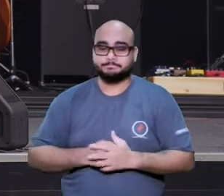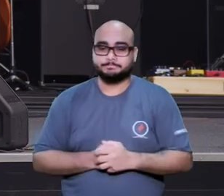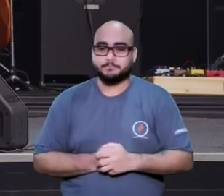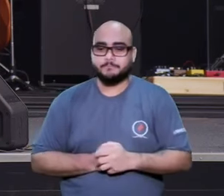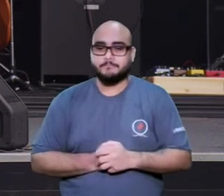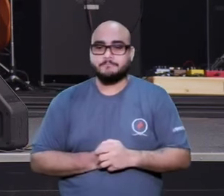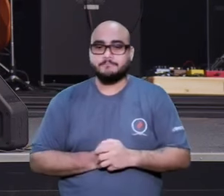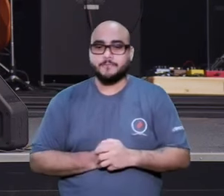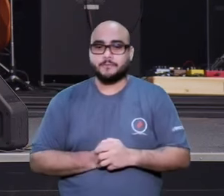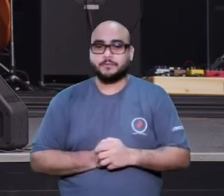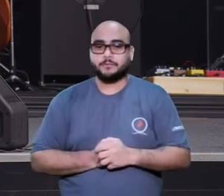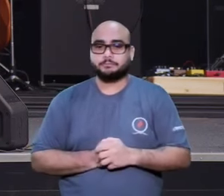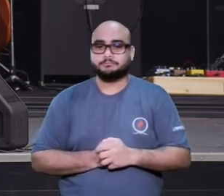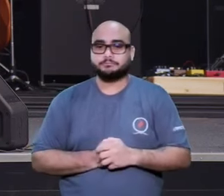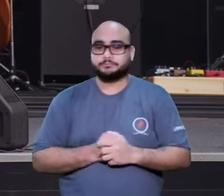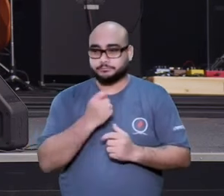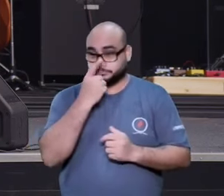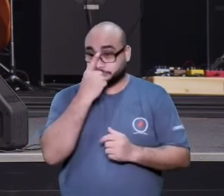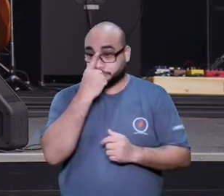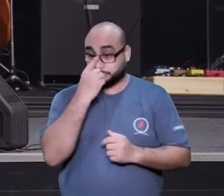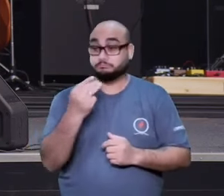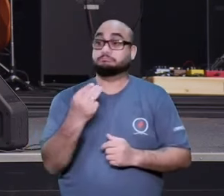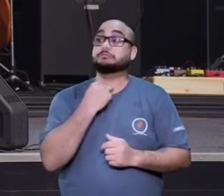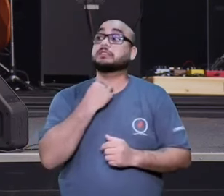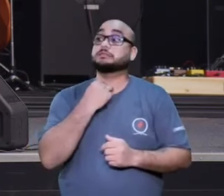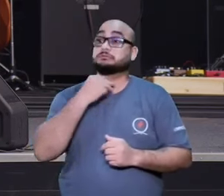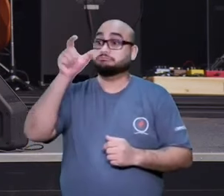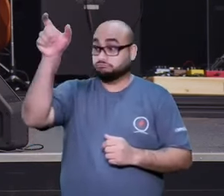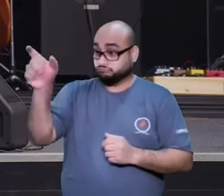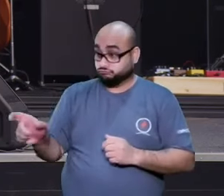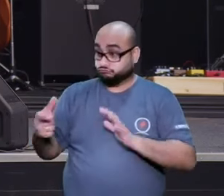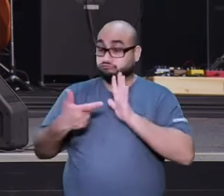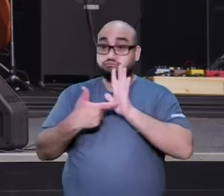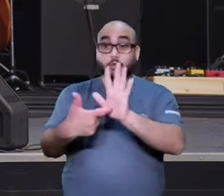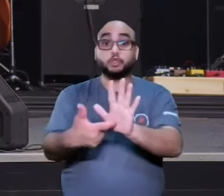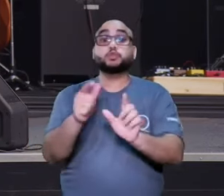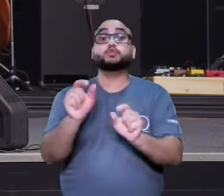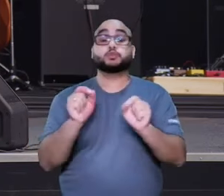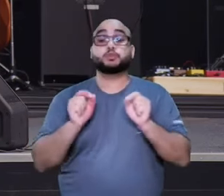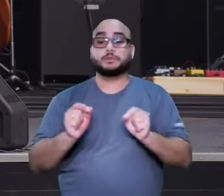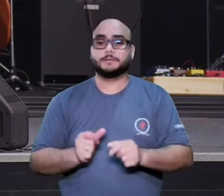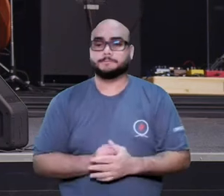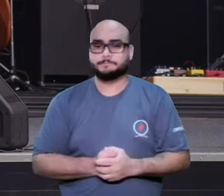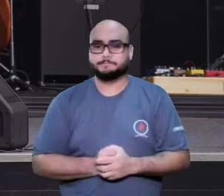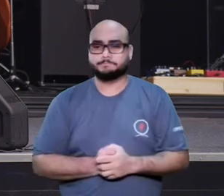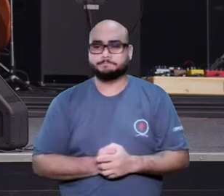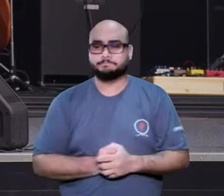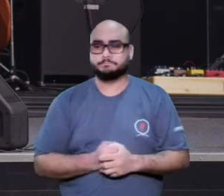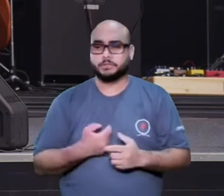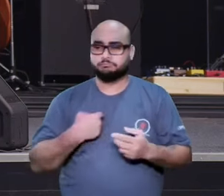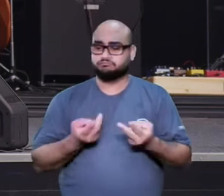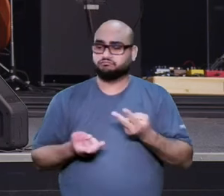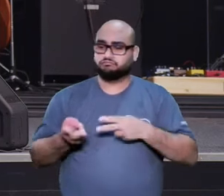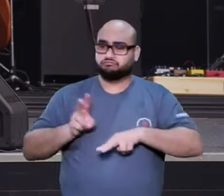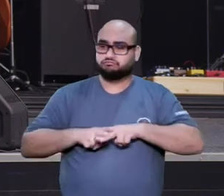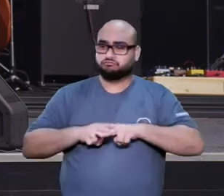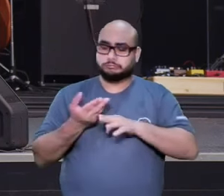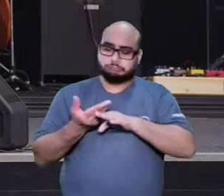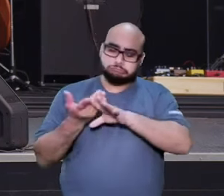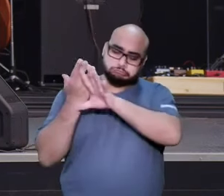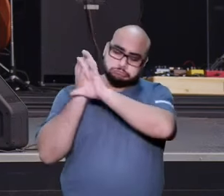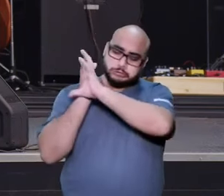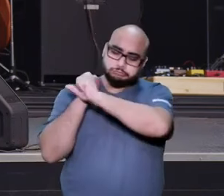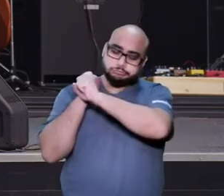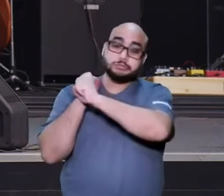porque ela vai sinalizar que ela está presa ao seu passado e